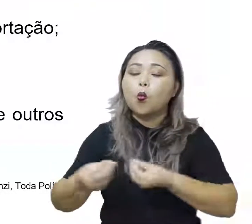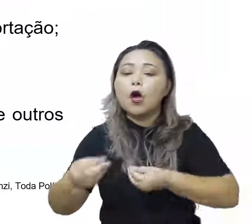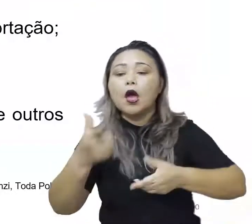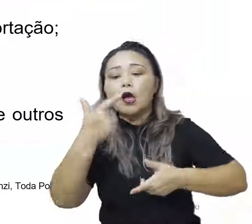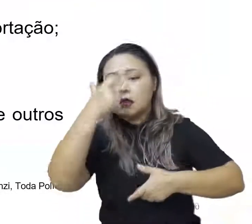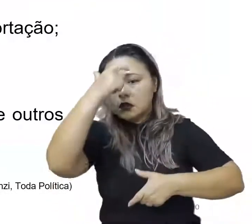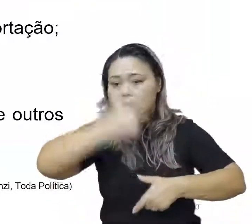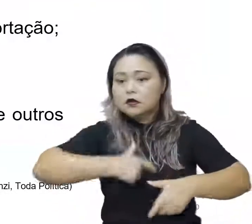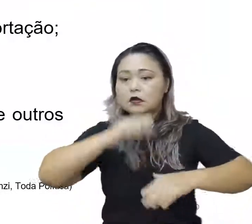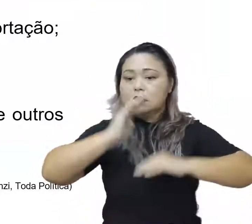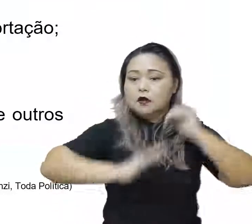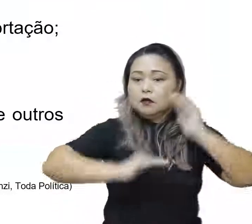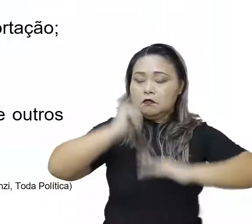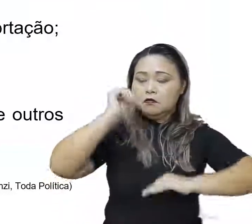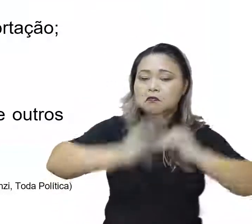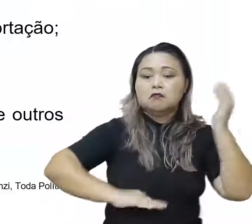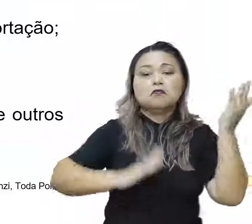bem.